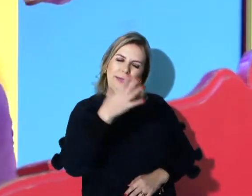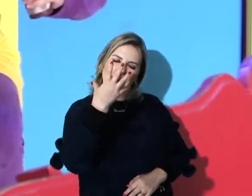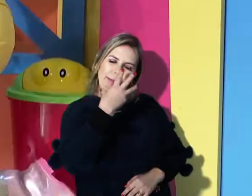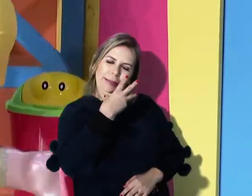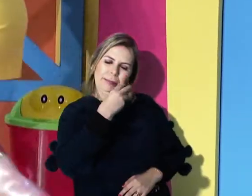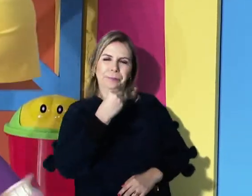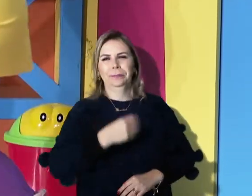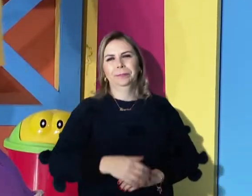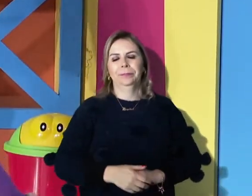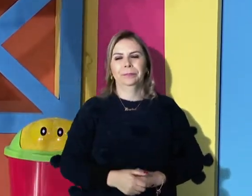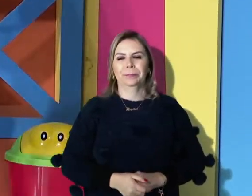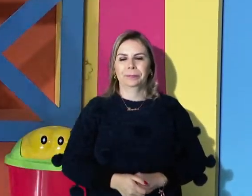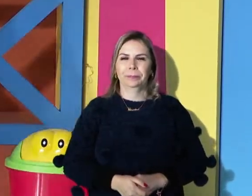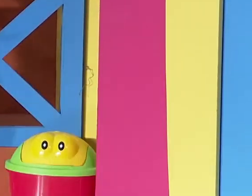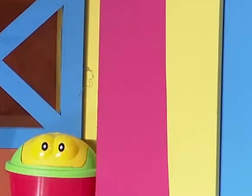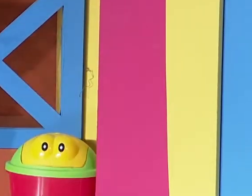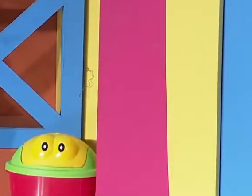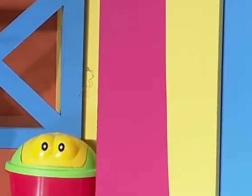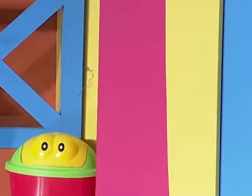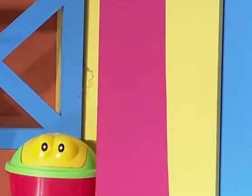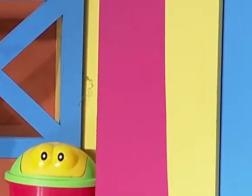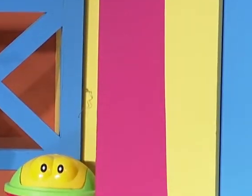linda.